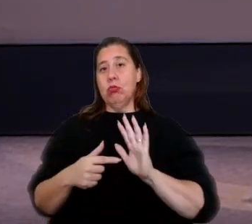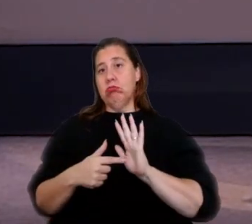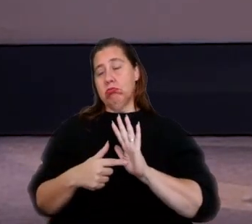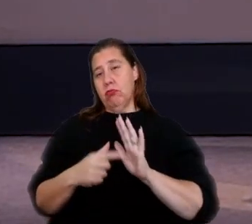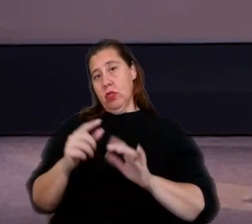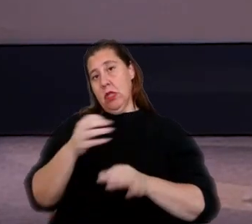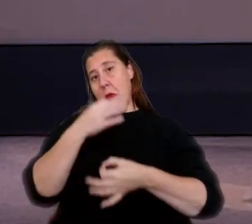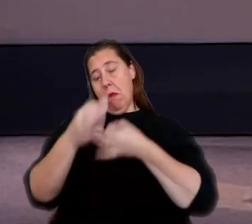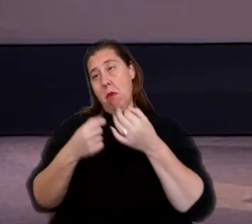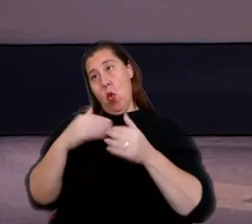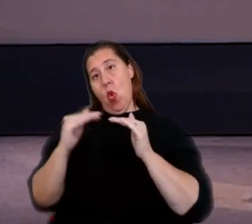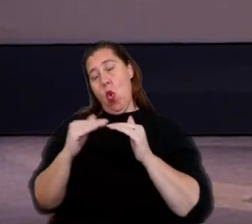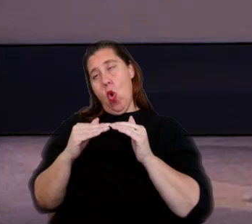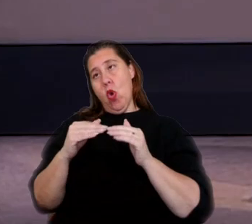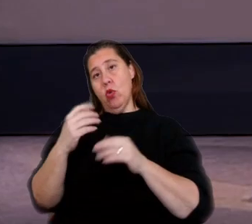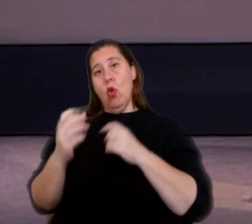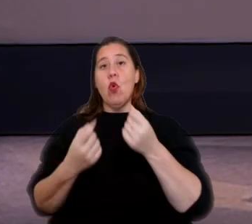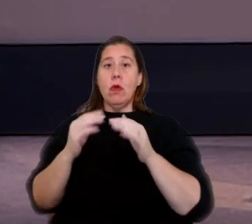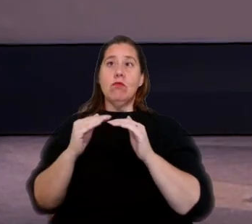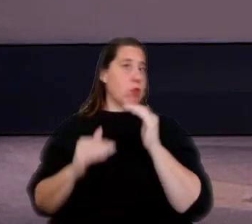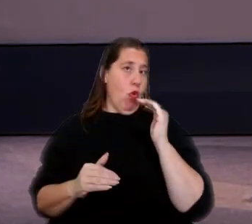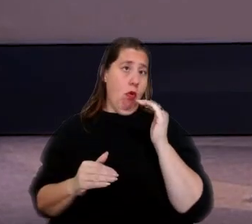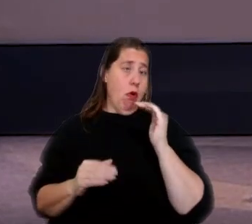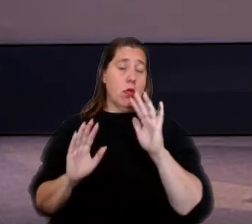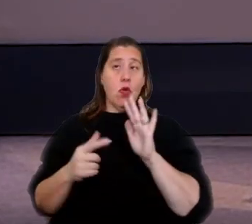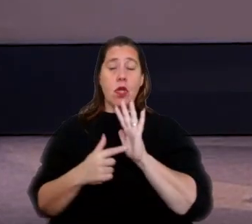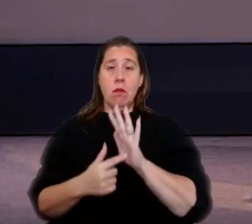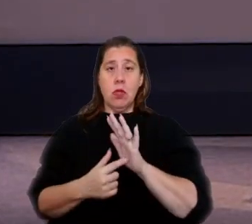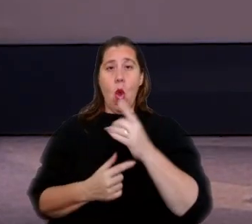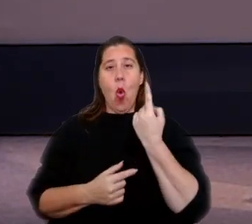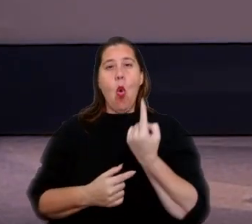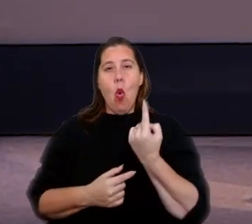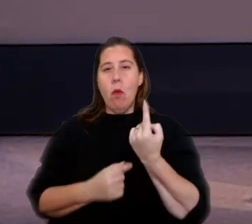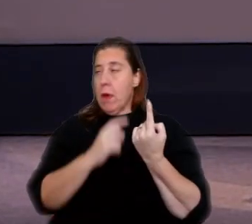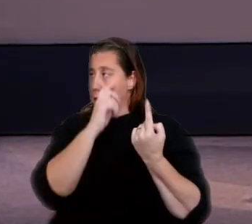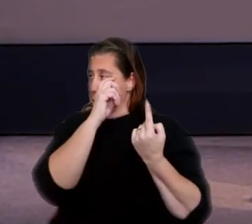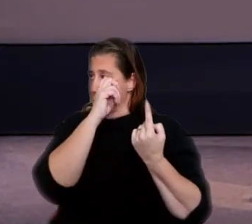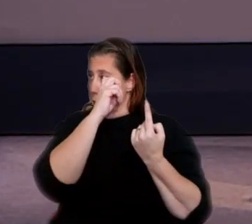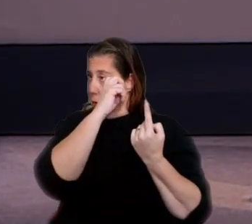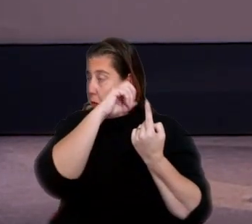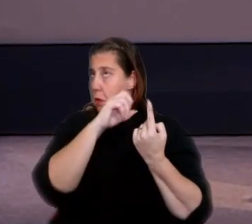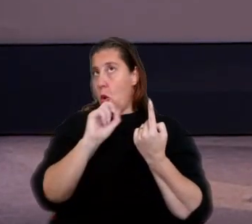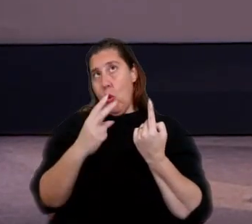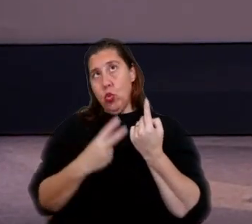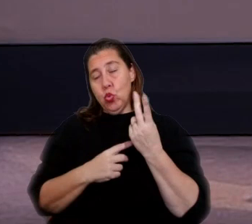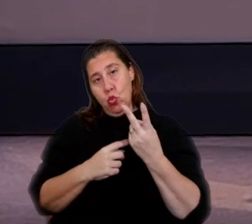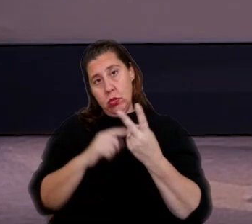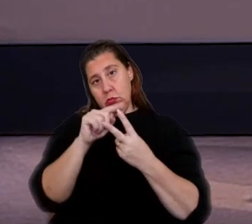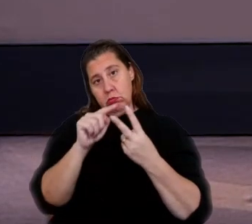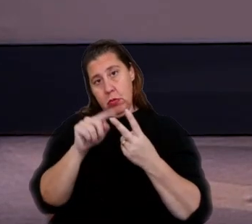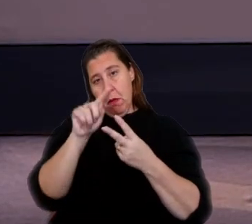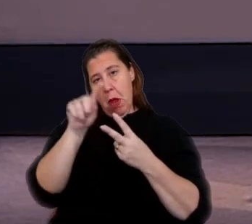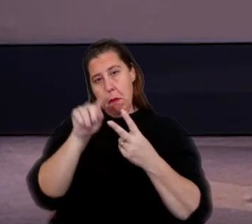está dito eu concordo, outras eu concordo. Né? E eu queria levantar uma questão, ou